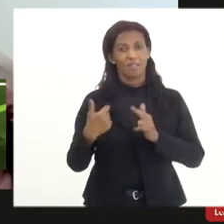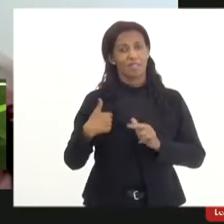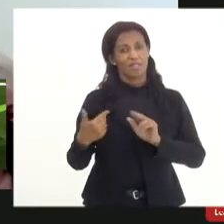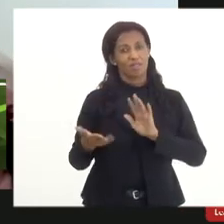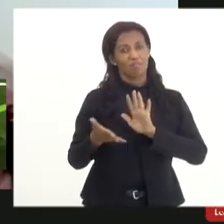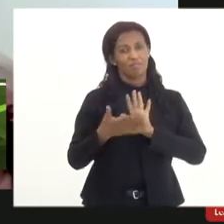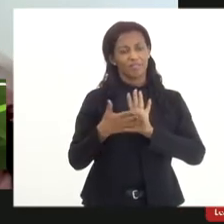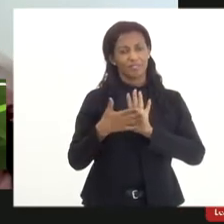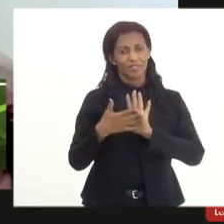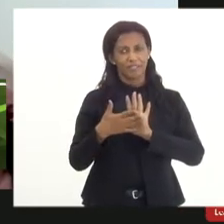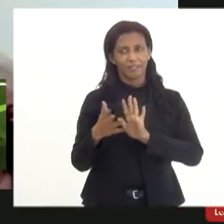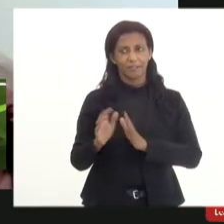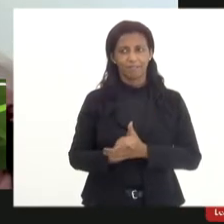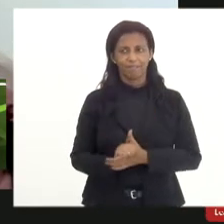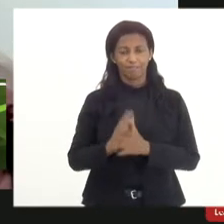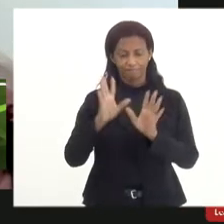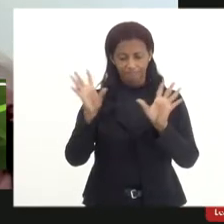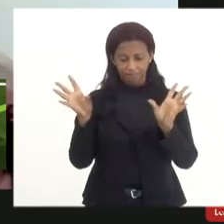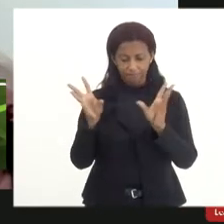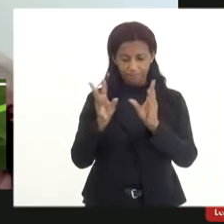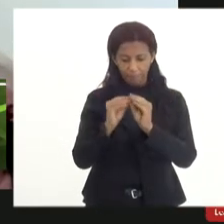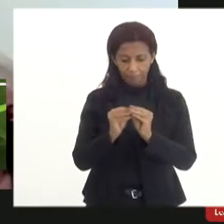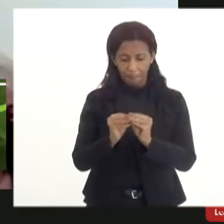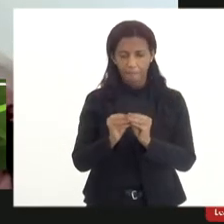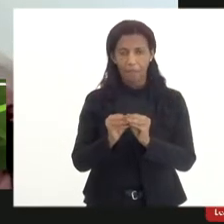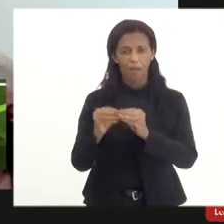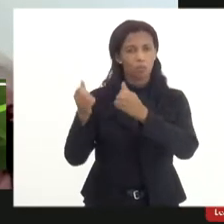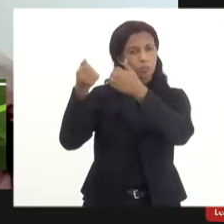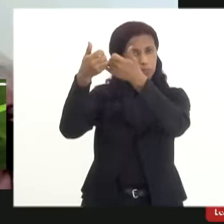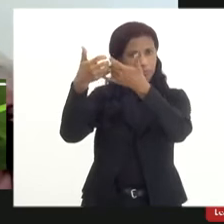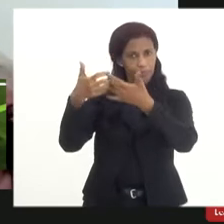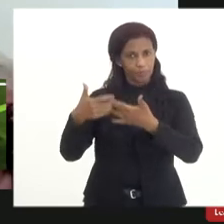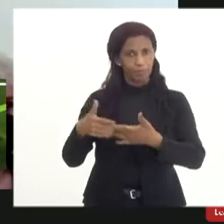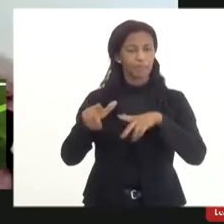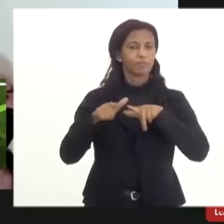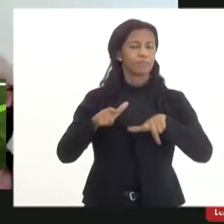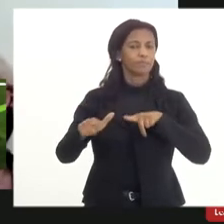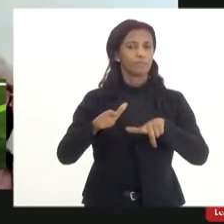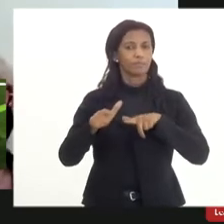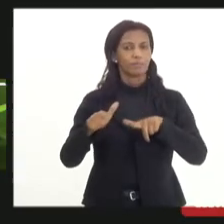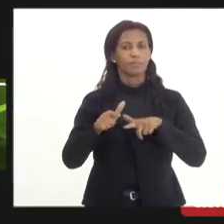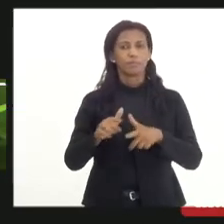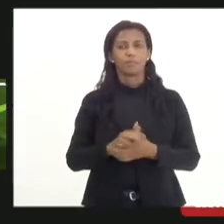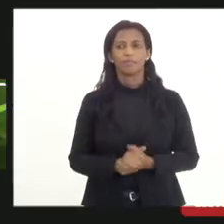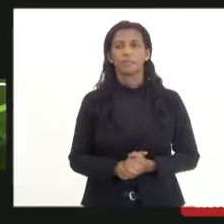assim uma breve, né, explanação dos trabalhos.